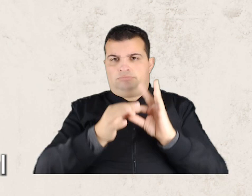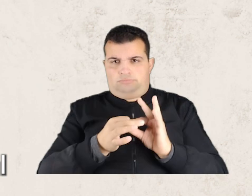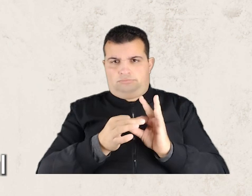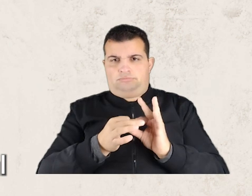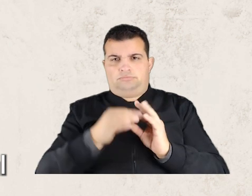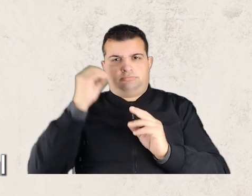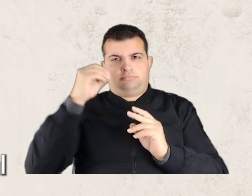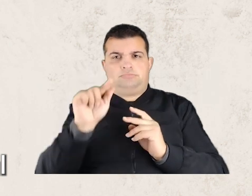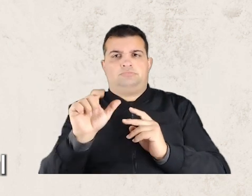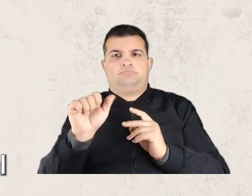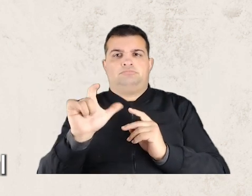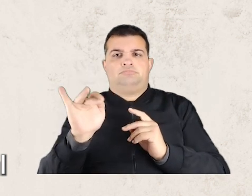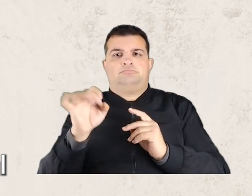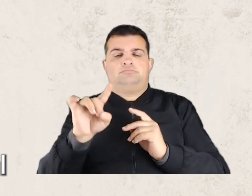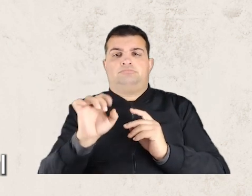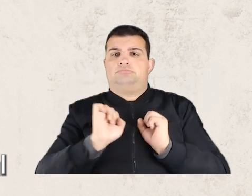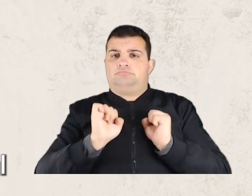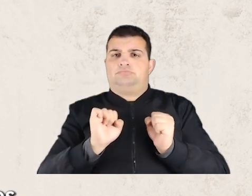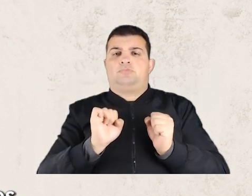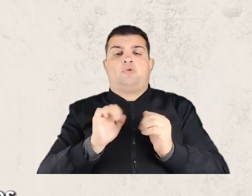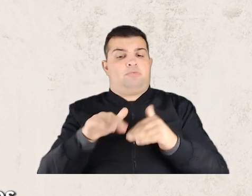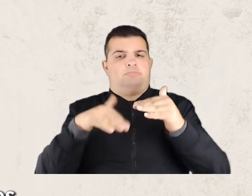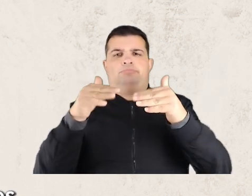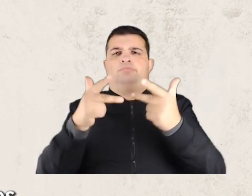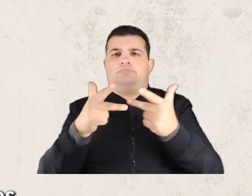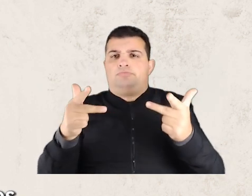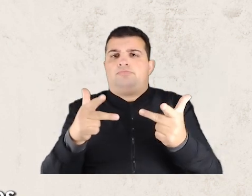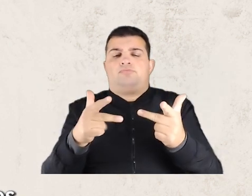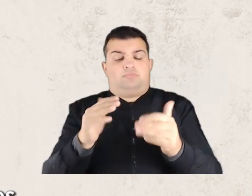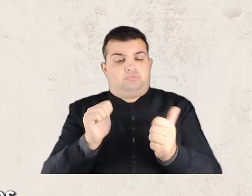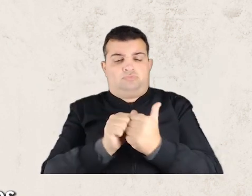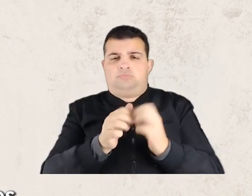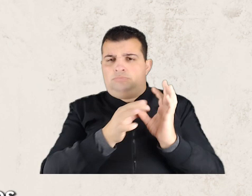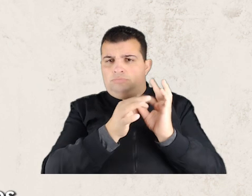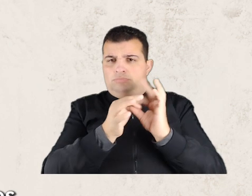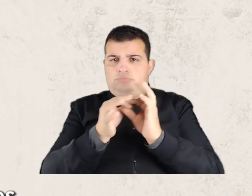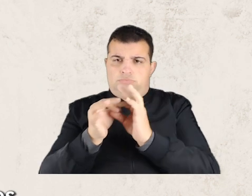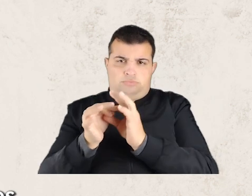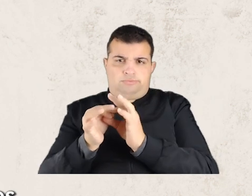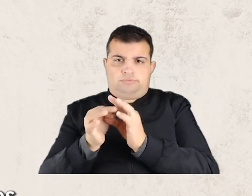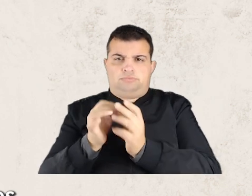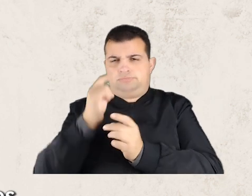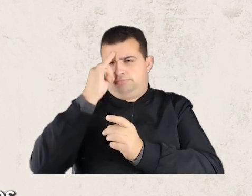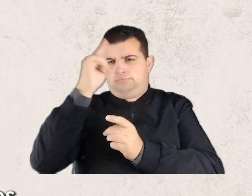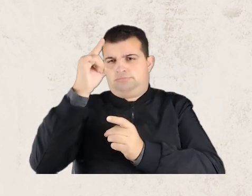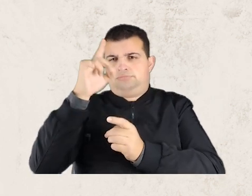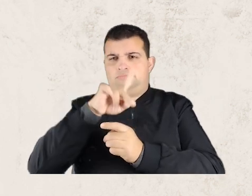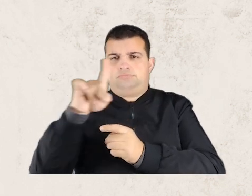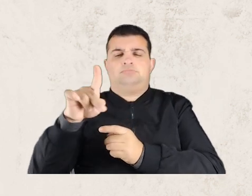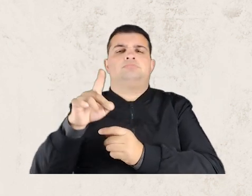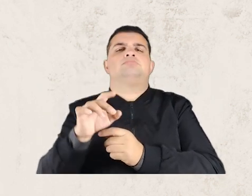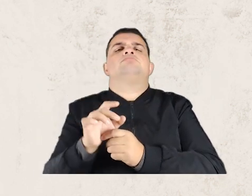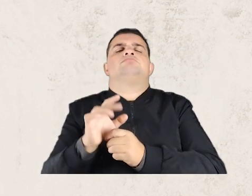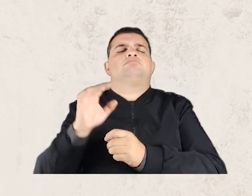que o interesse pela psicologia social começou a crescer na medida que as políticas sociais começaram a se tornar mais consistentes.